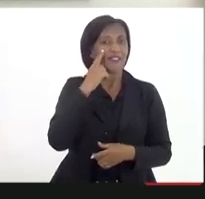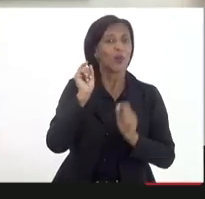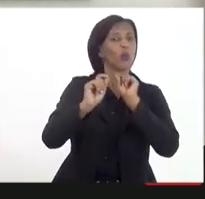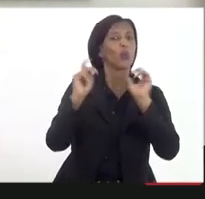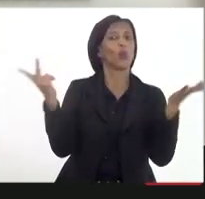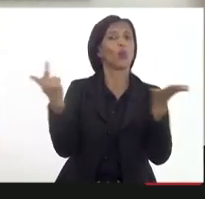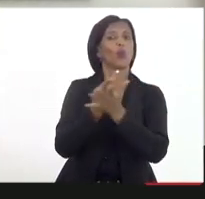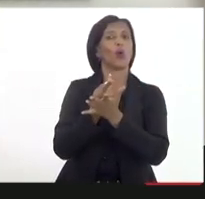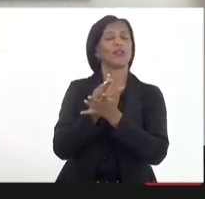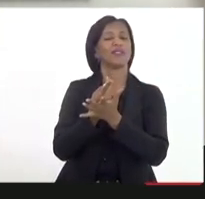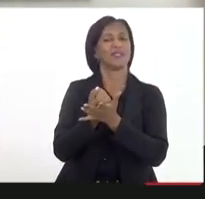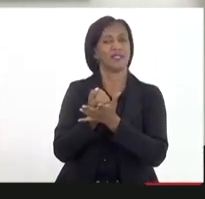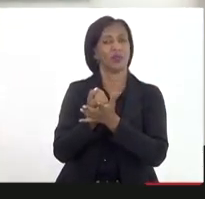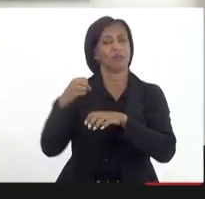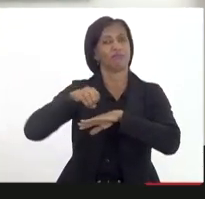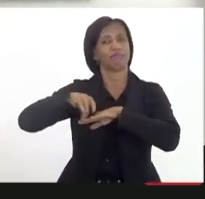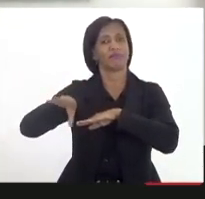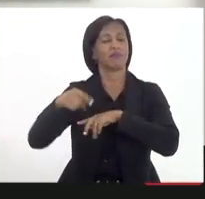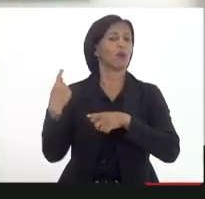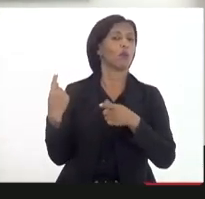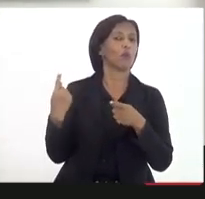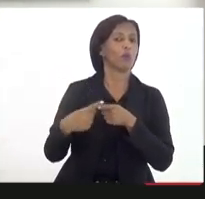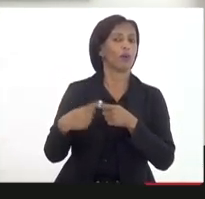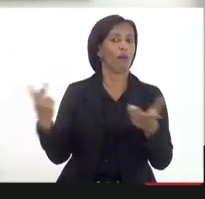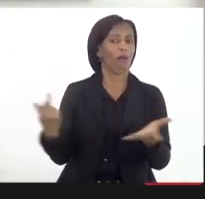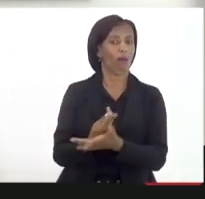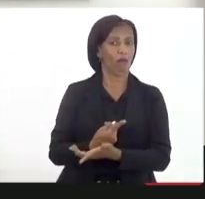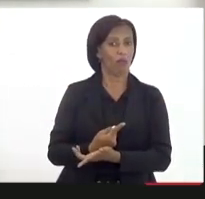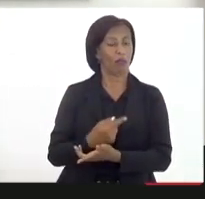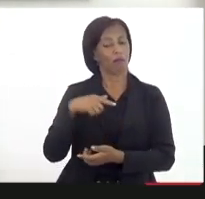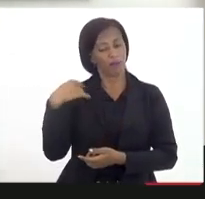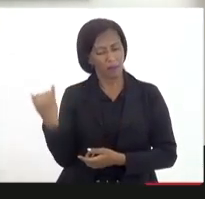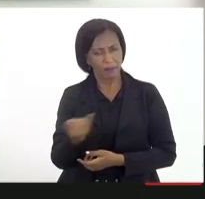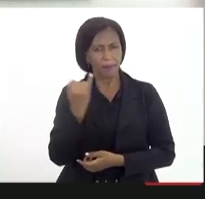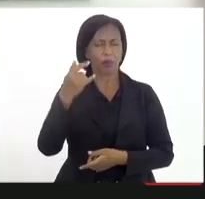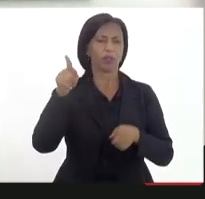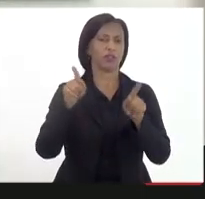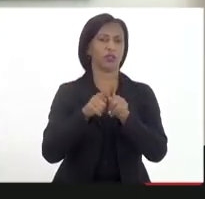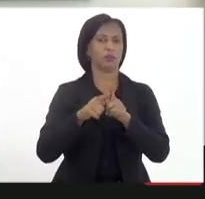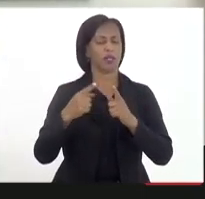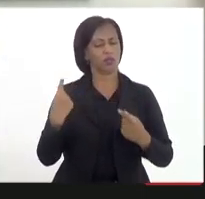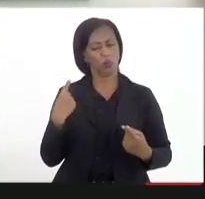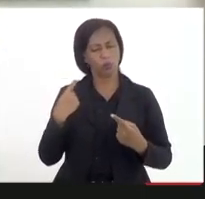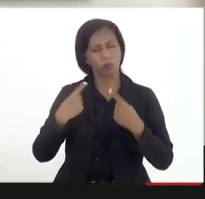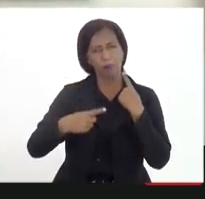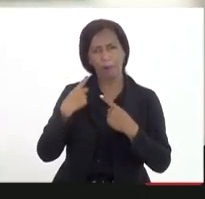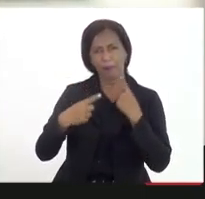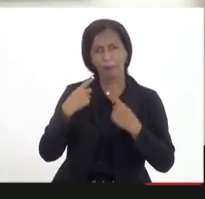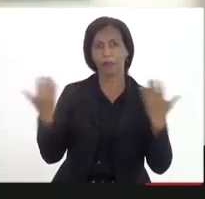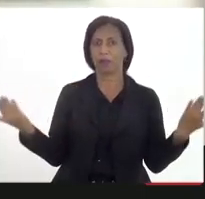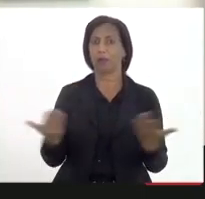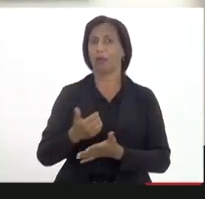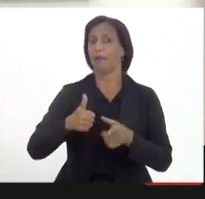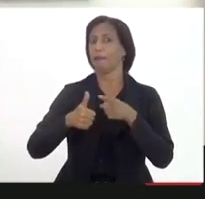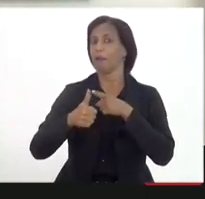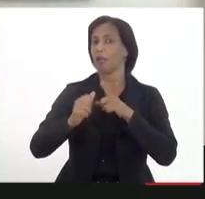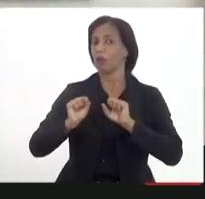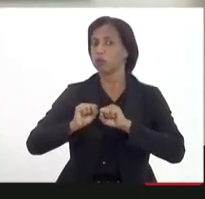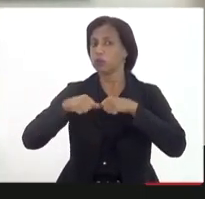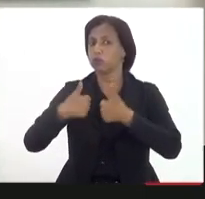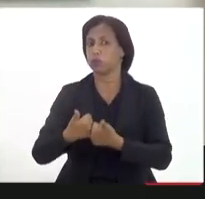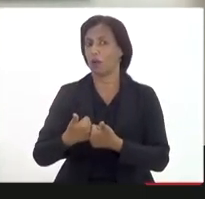então fica aqui também um outro tema que importante que possamos debater como forma de otimizar em primeiro lugar o